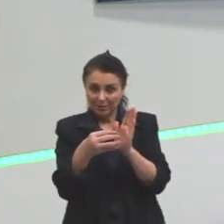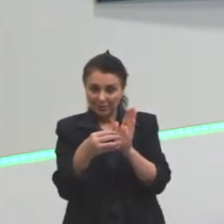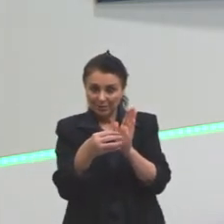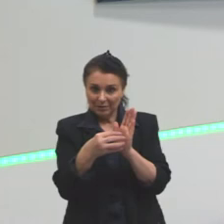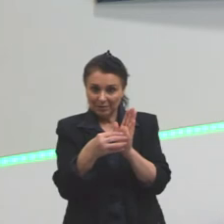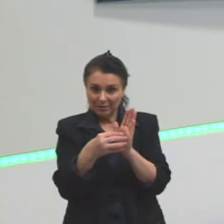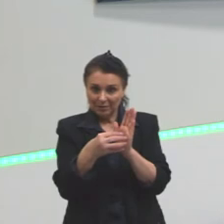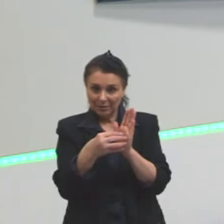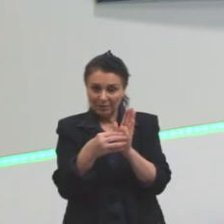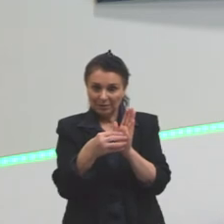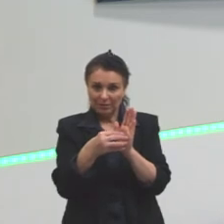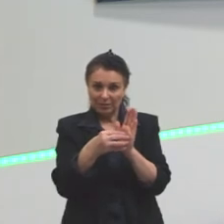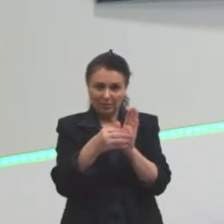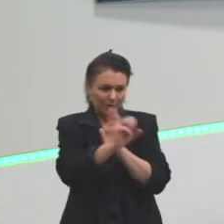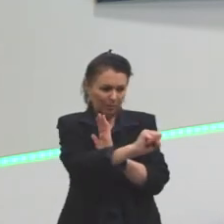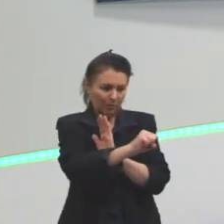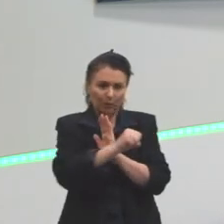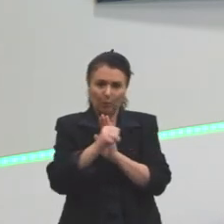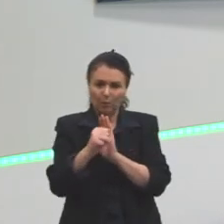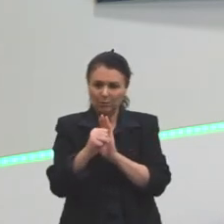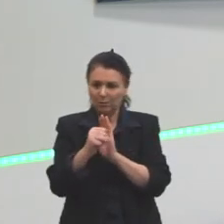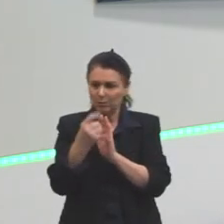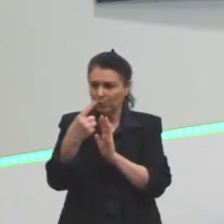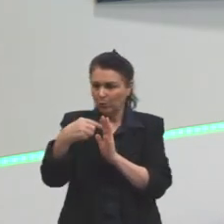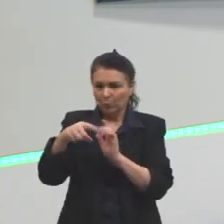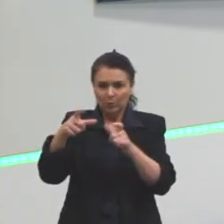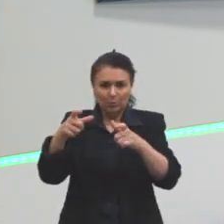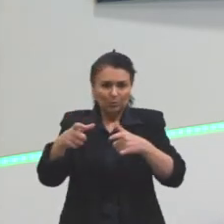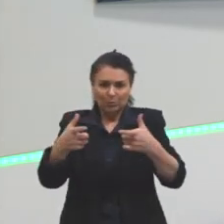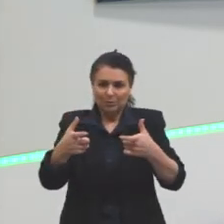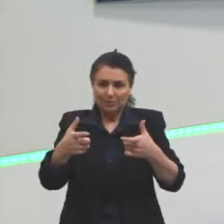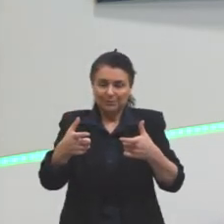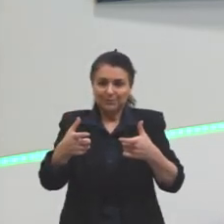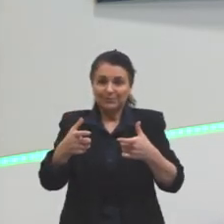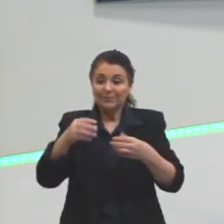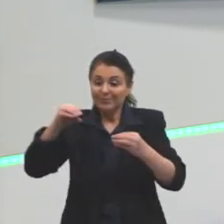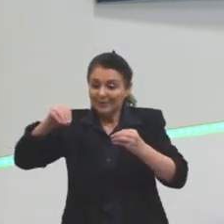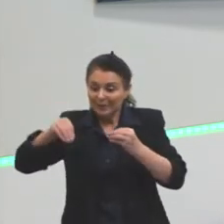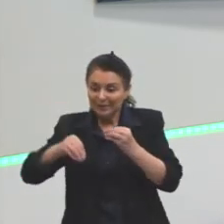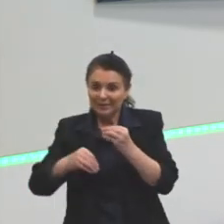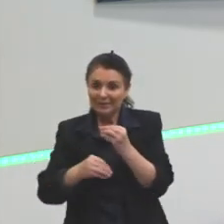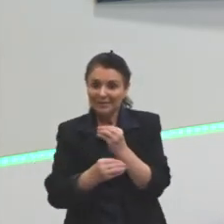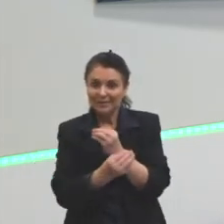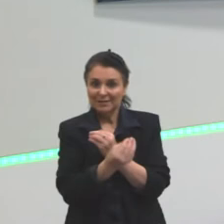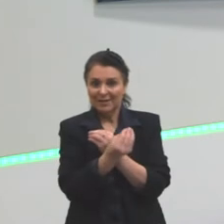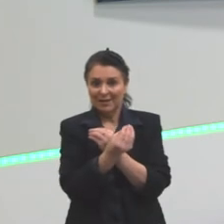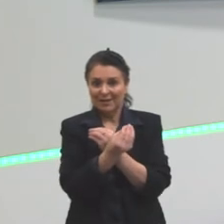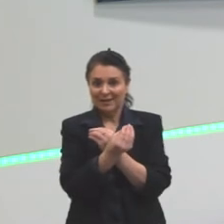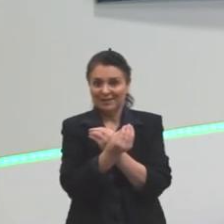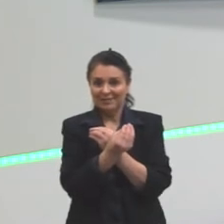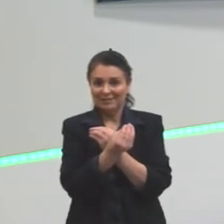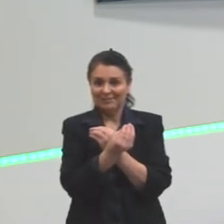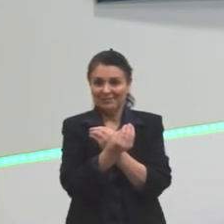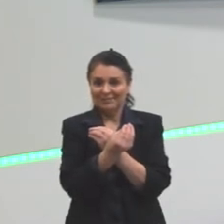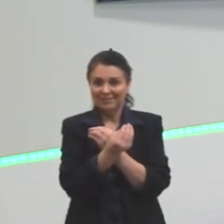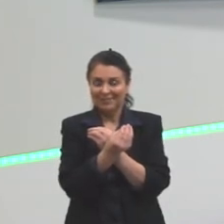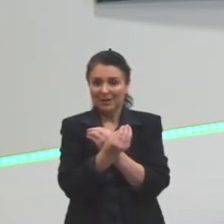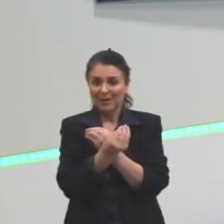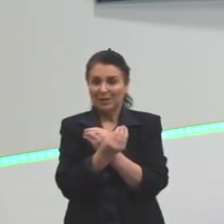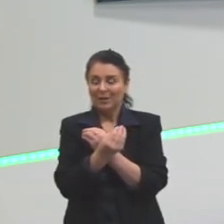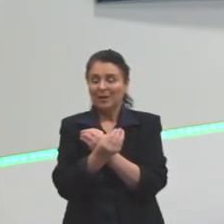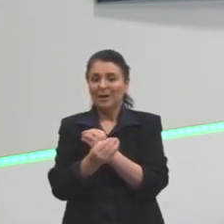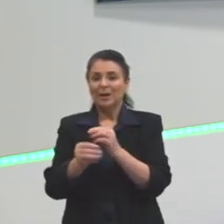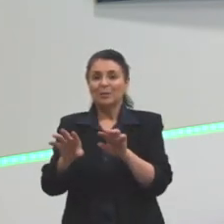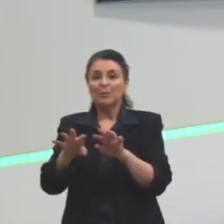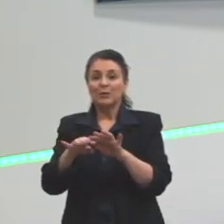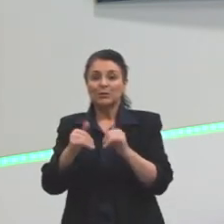não a porta por exemplo em qualquer lugar eles vão ser então transferidos para esse local tá por isso que a gente leva o